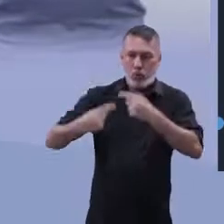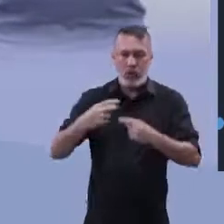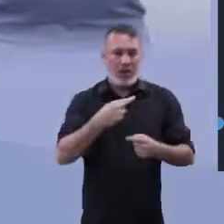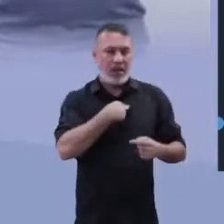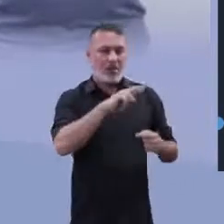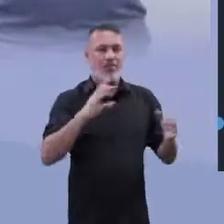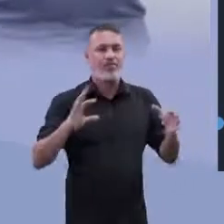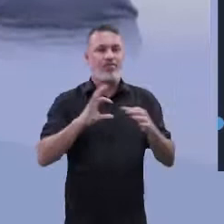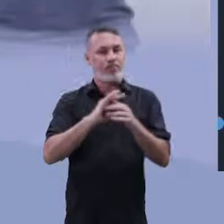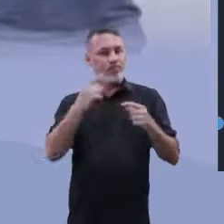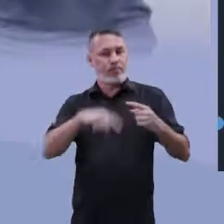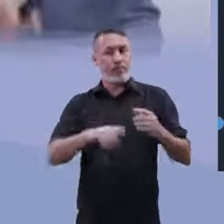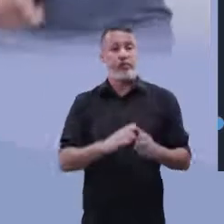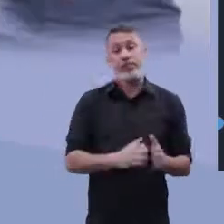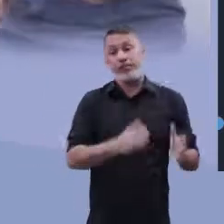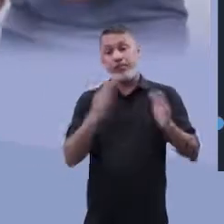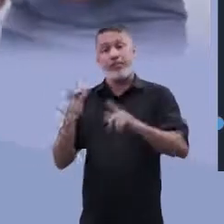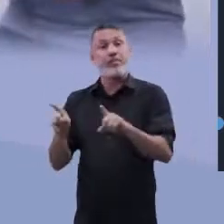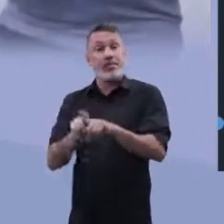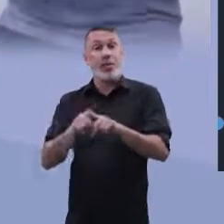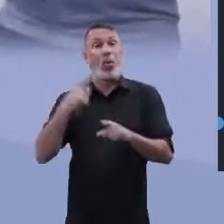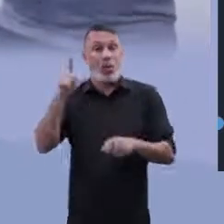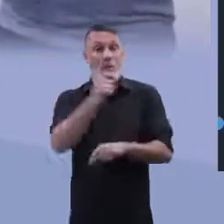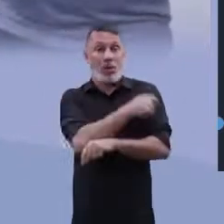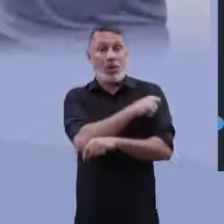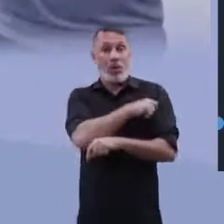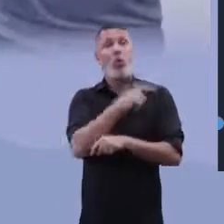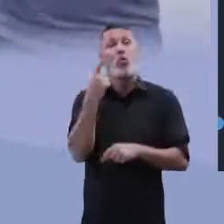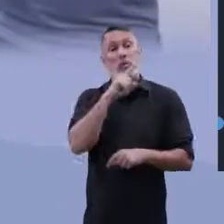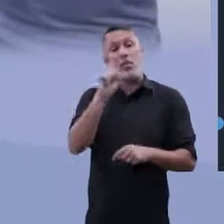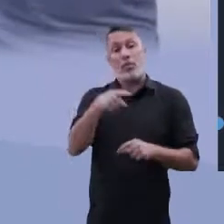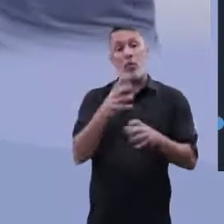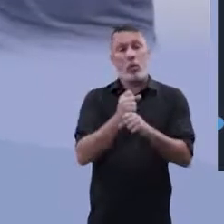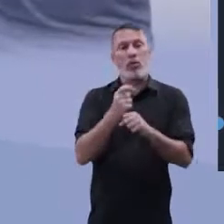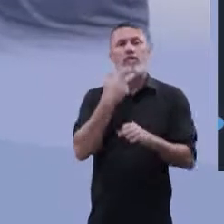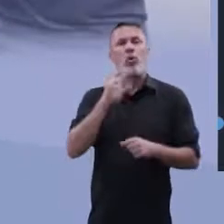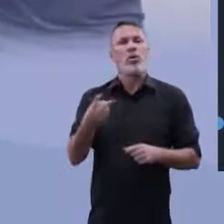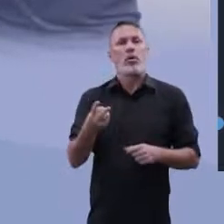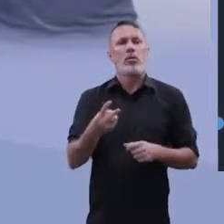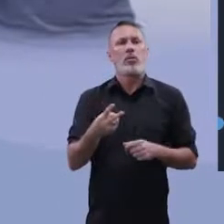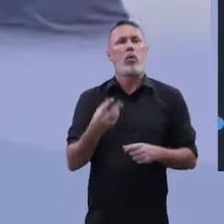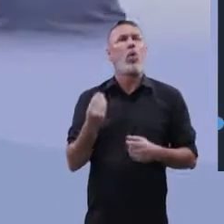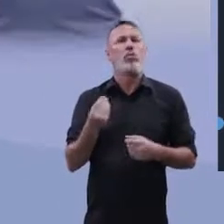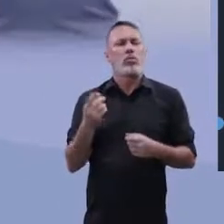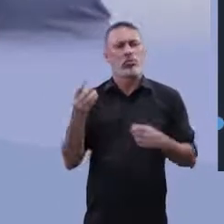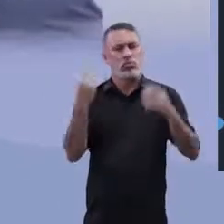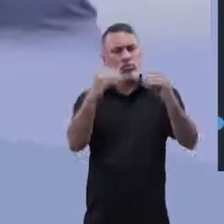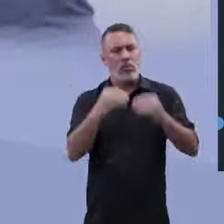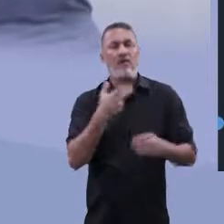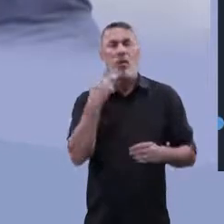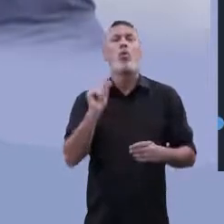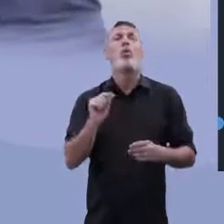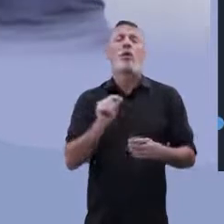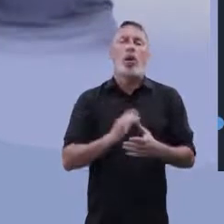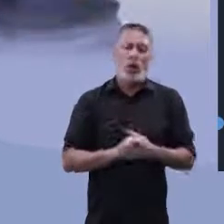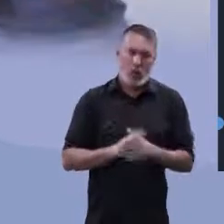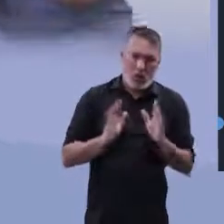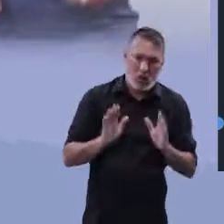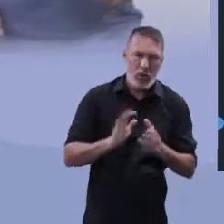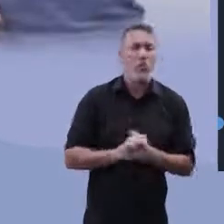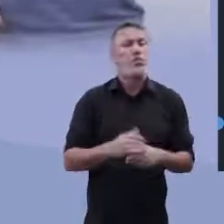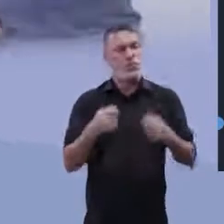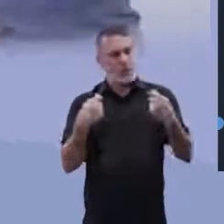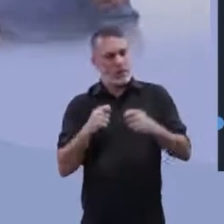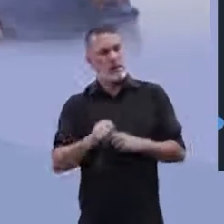e política. Por outro lado, um outro aluno que também conseguiu nota 1000, ele falou o contrário. Ele disse o seguinte: é